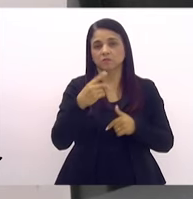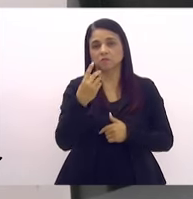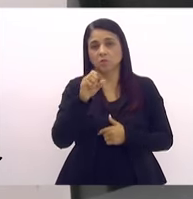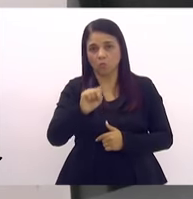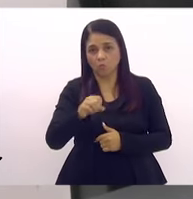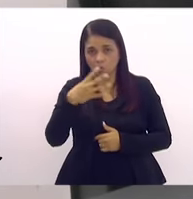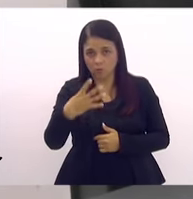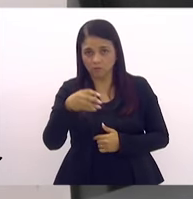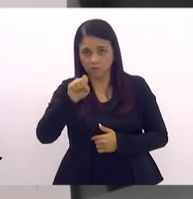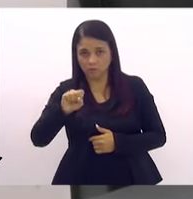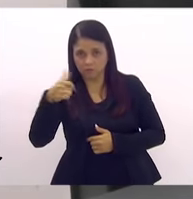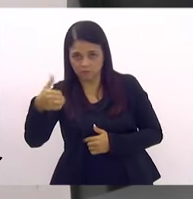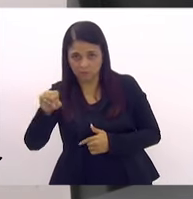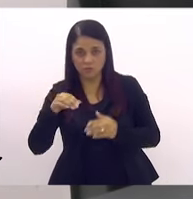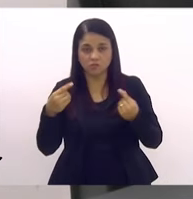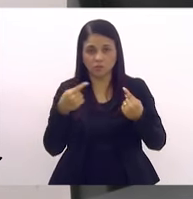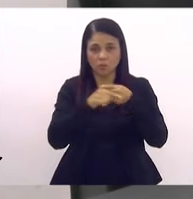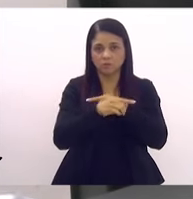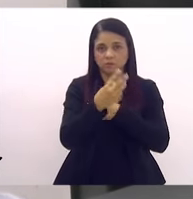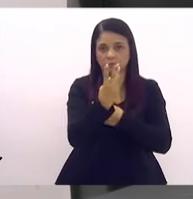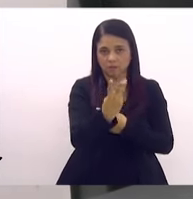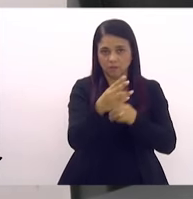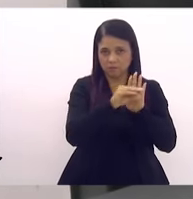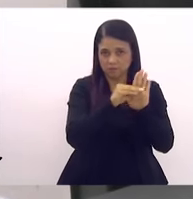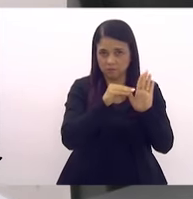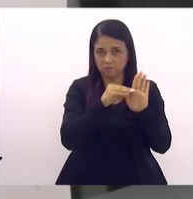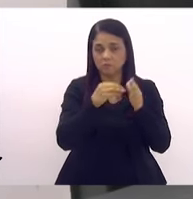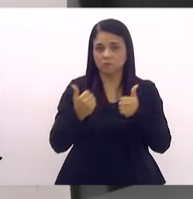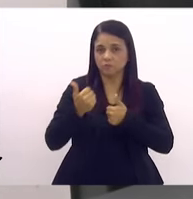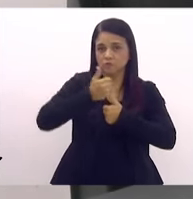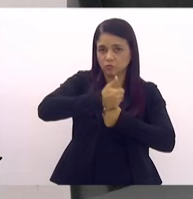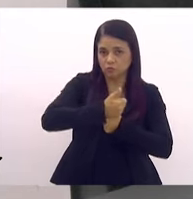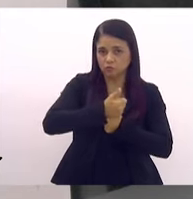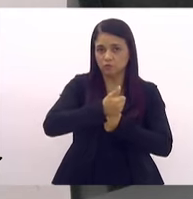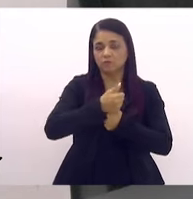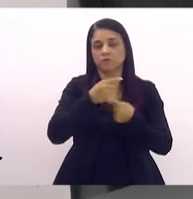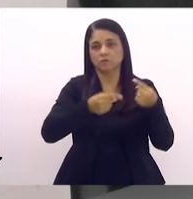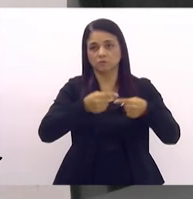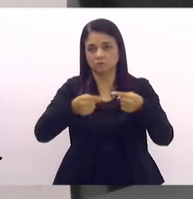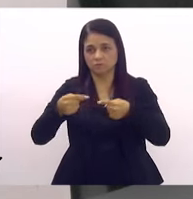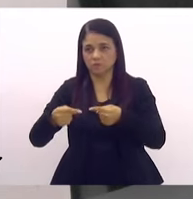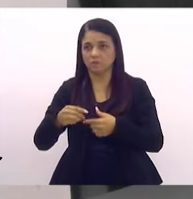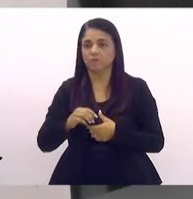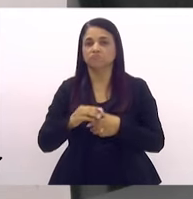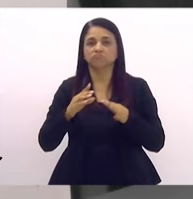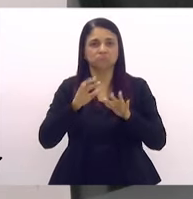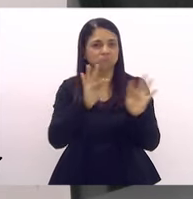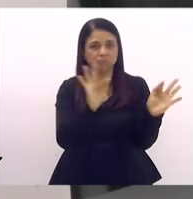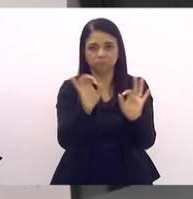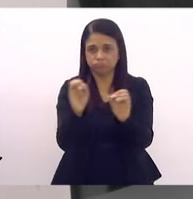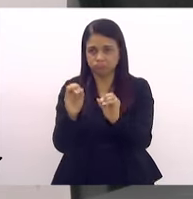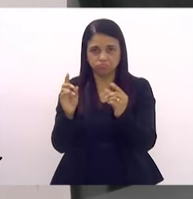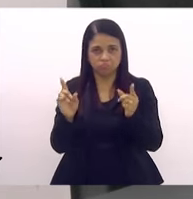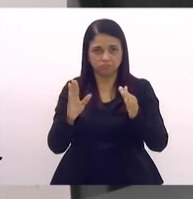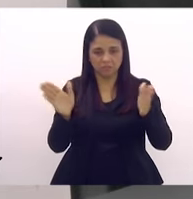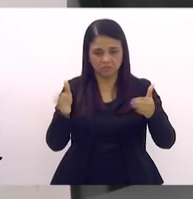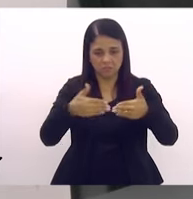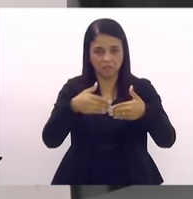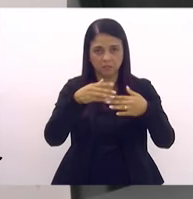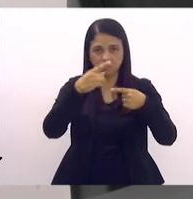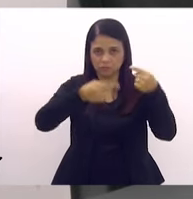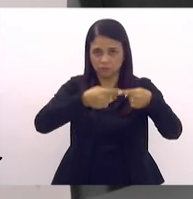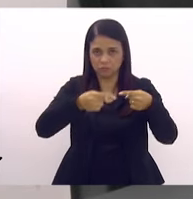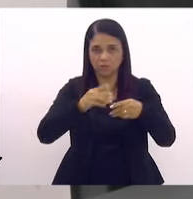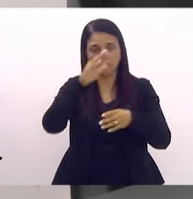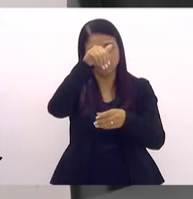10, contrário à emenda número 3, concluindo por substitutivo em discussão. Não havendo quem queira discutir, encerrada a